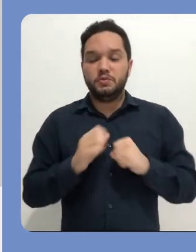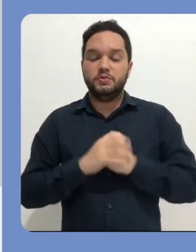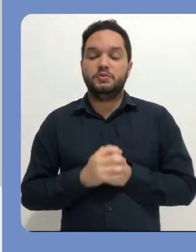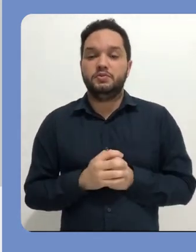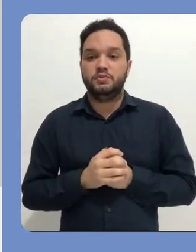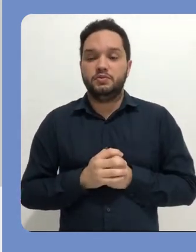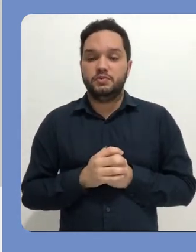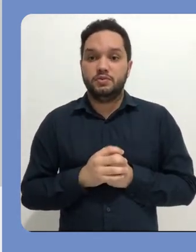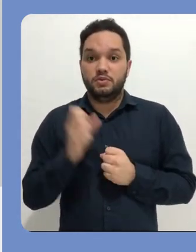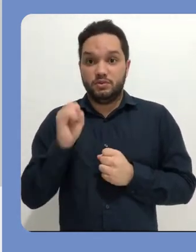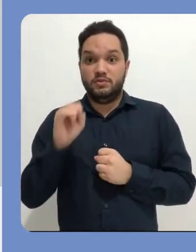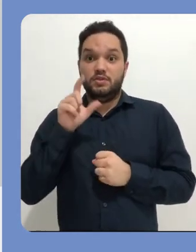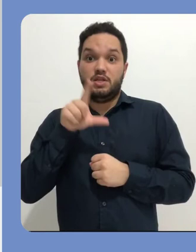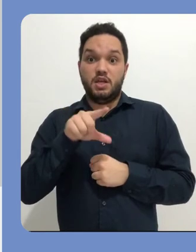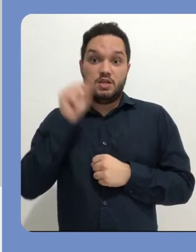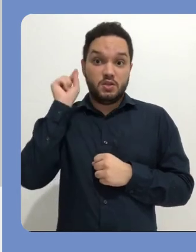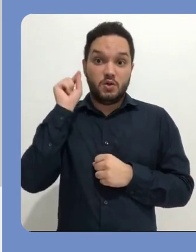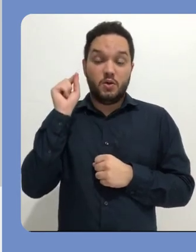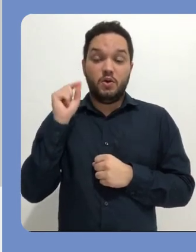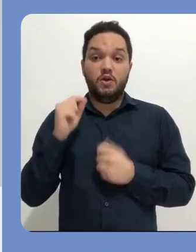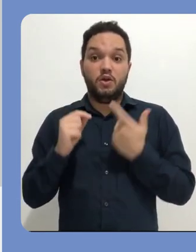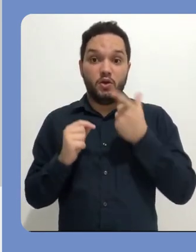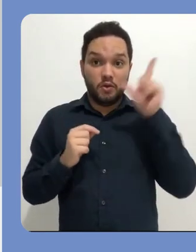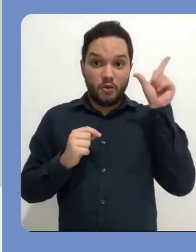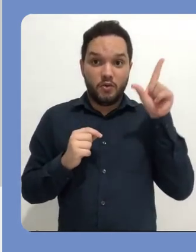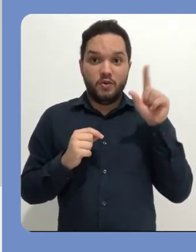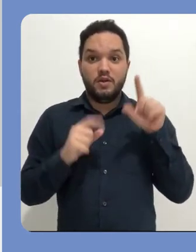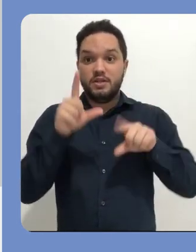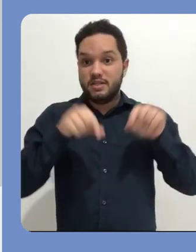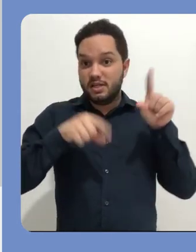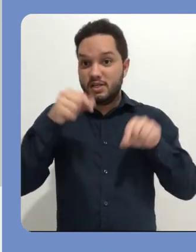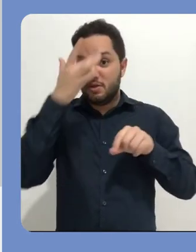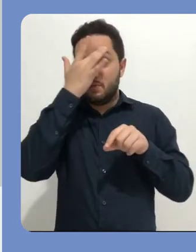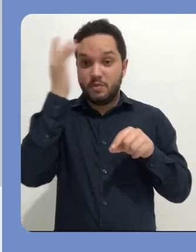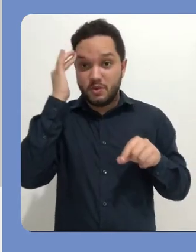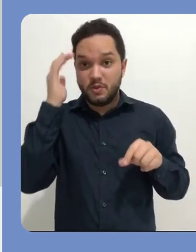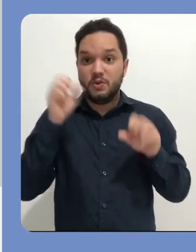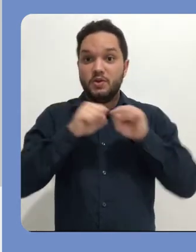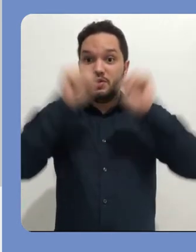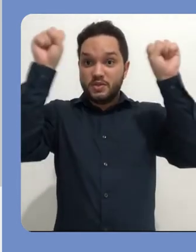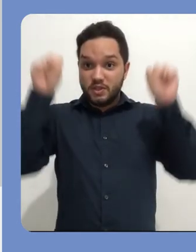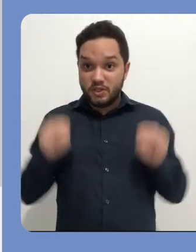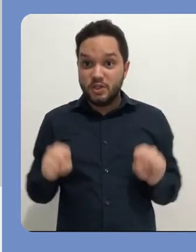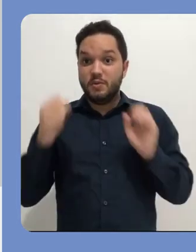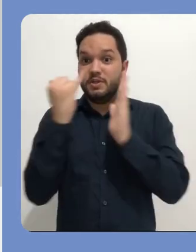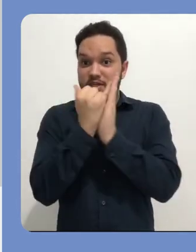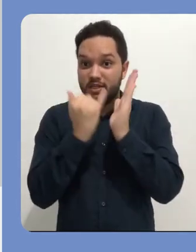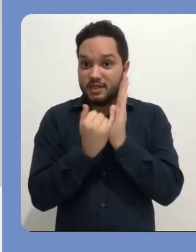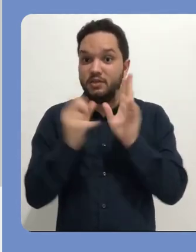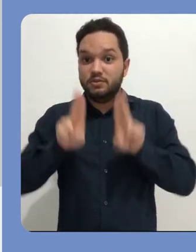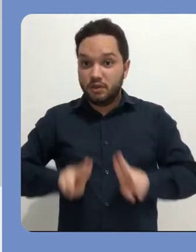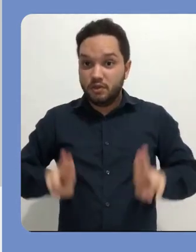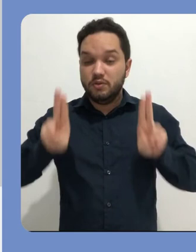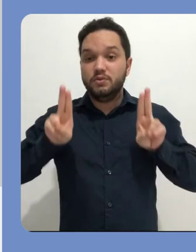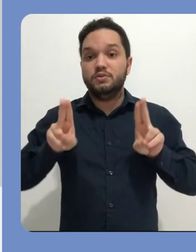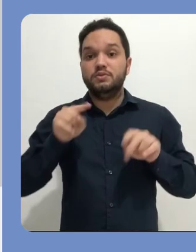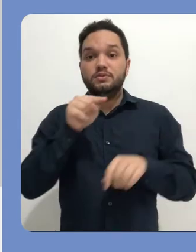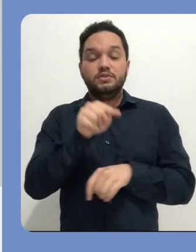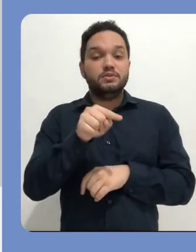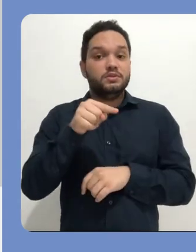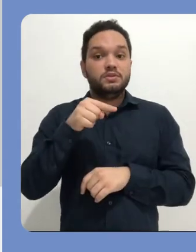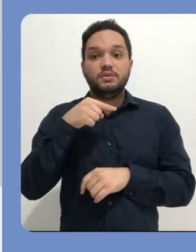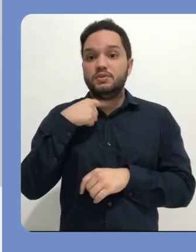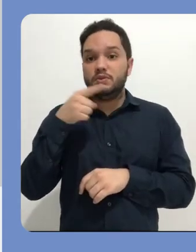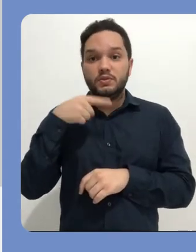certificado. Quando você escolhe a opção de seleção de candidatos a partir do sistema de inscrição,